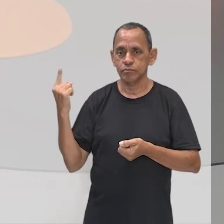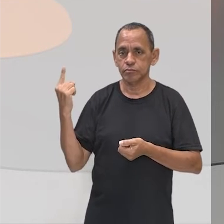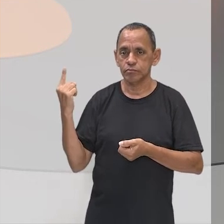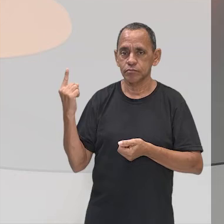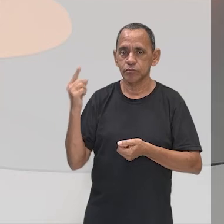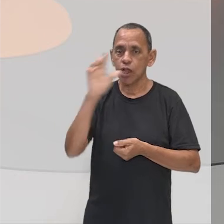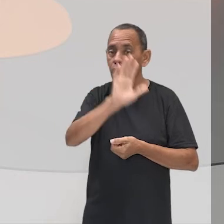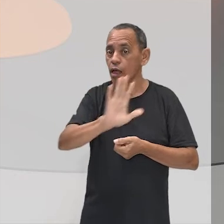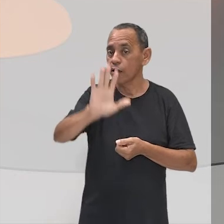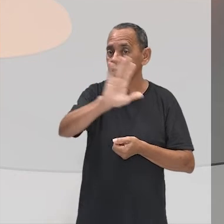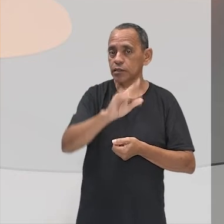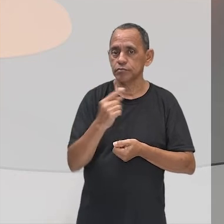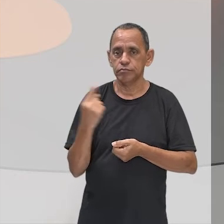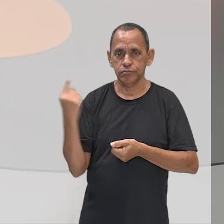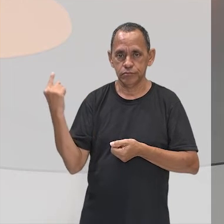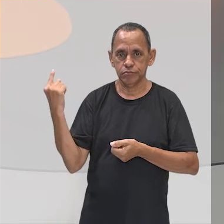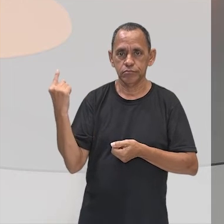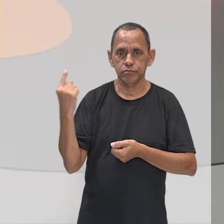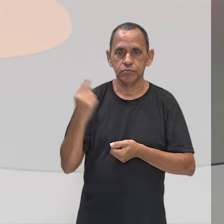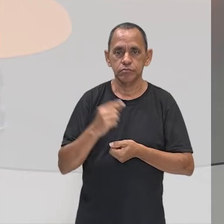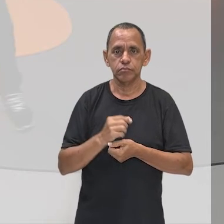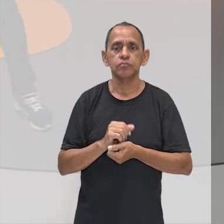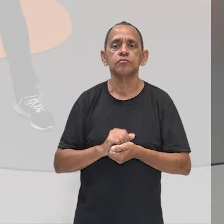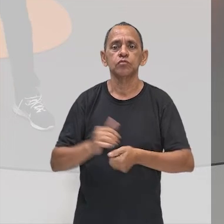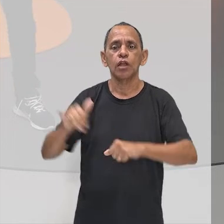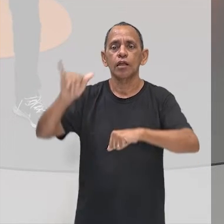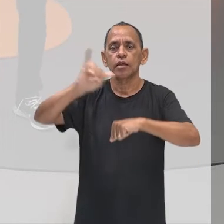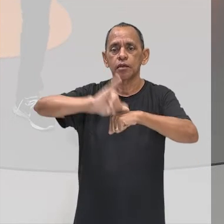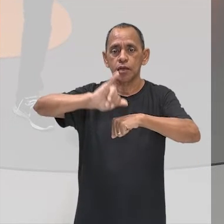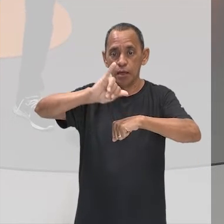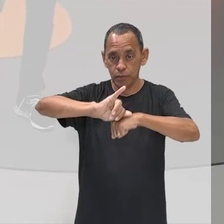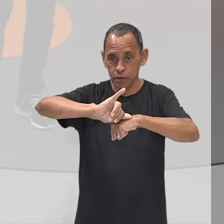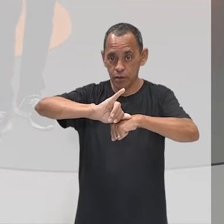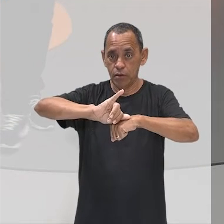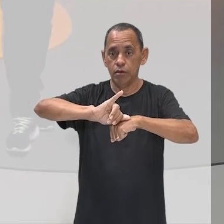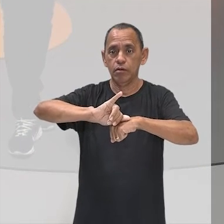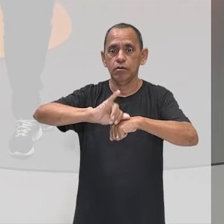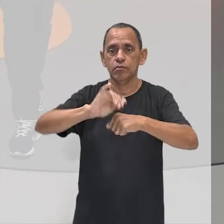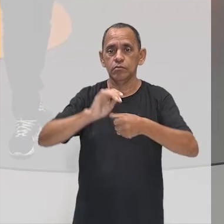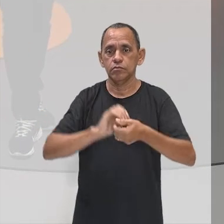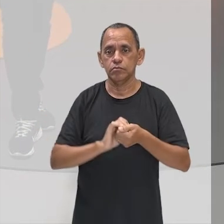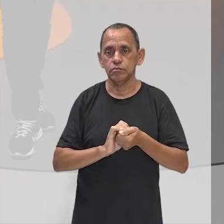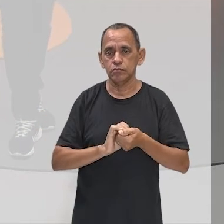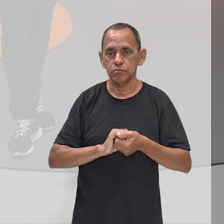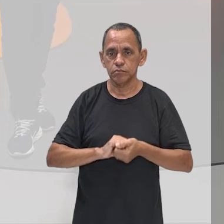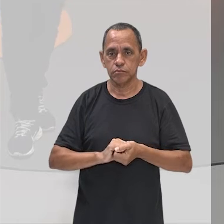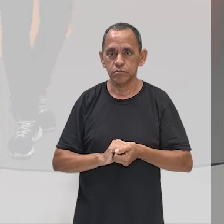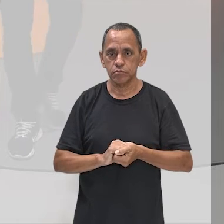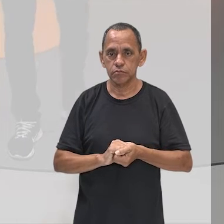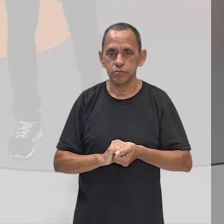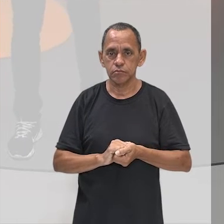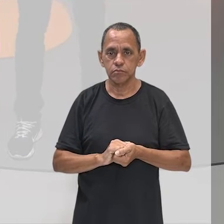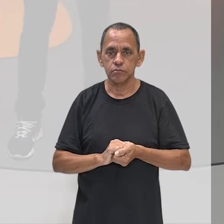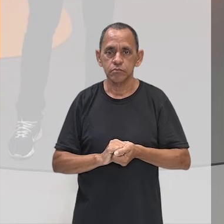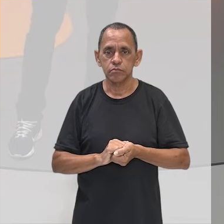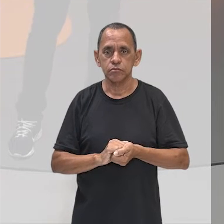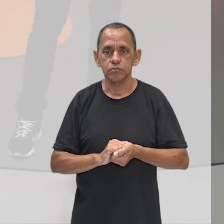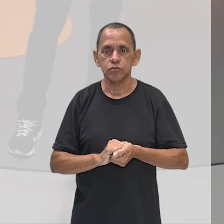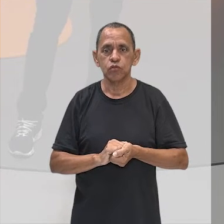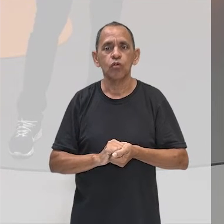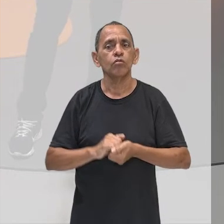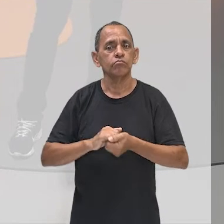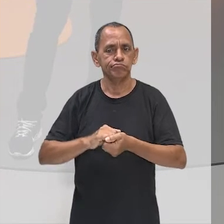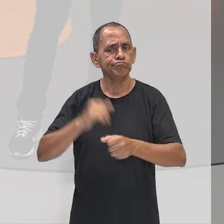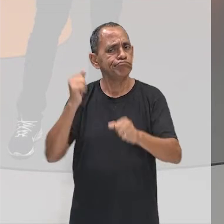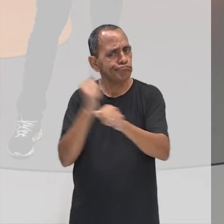do México, tá? A capital dos astecas, chamada na época de Tenochtitlan, foi construída em uma ilha